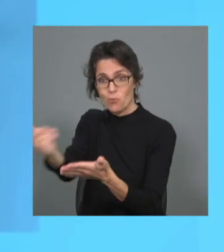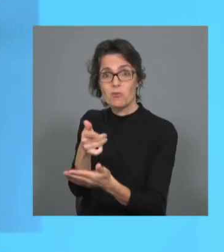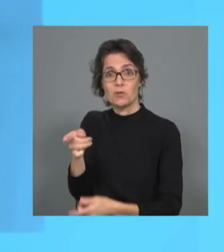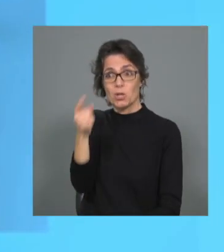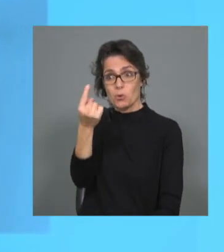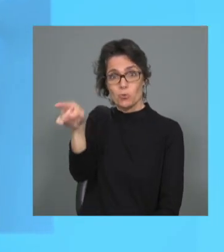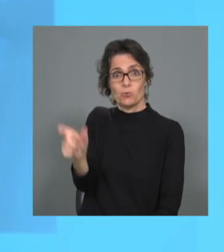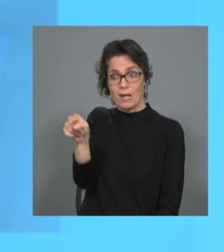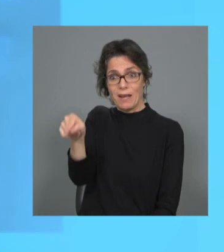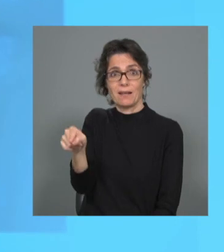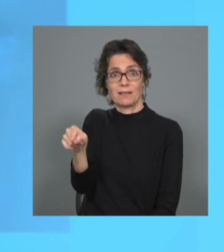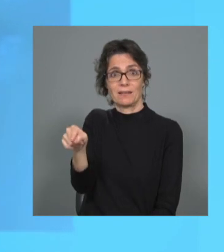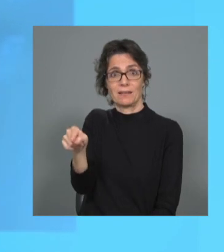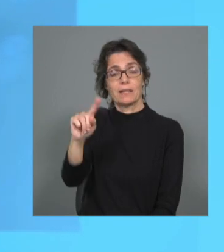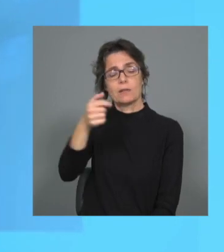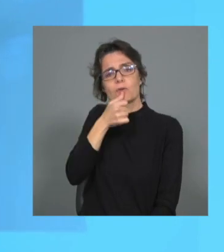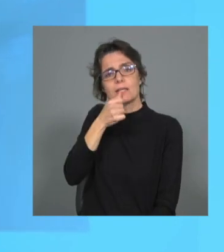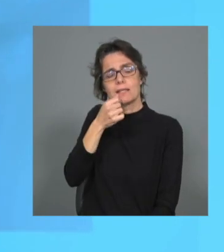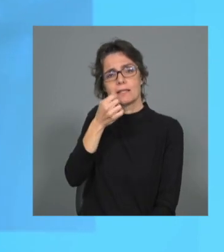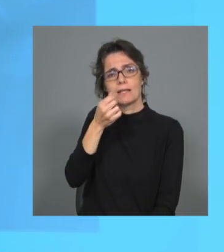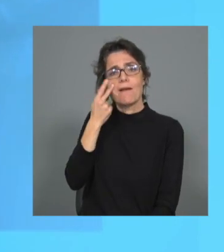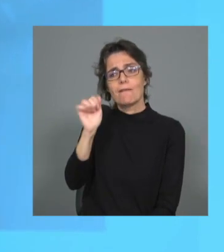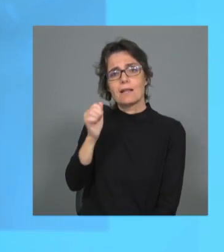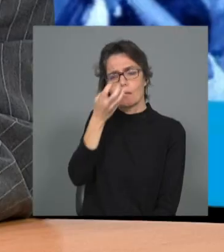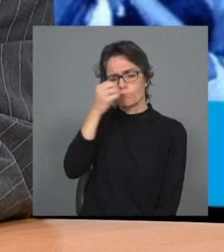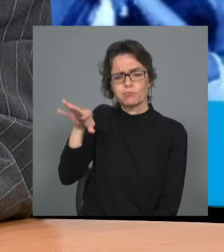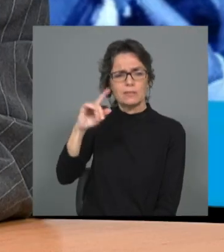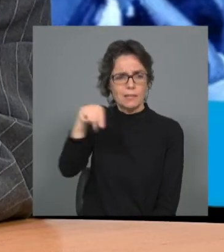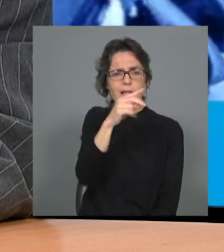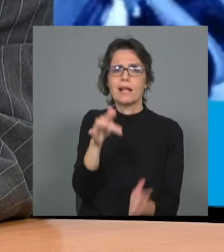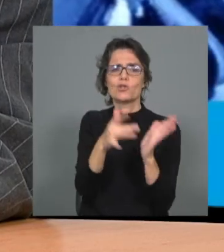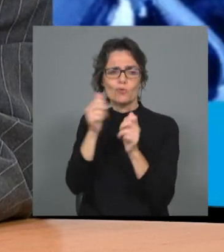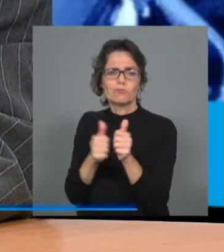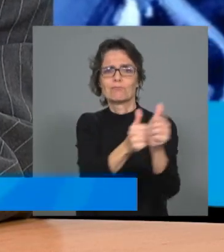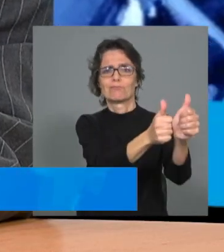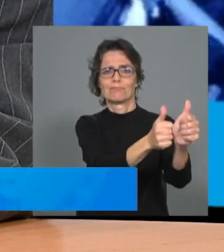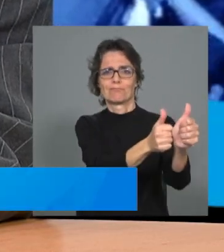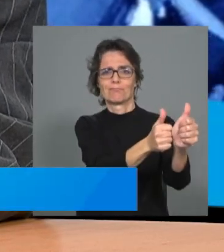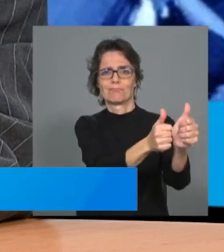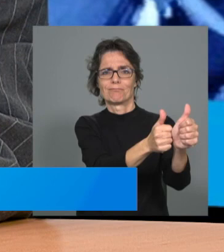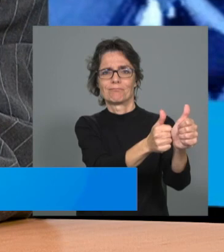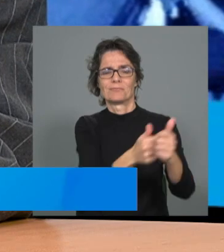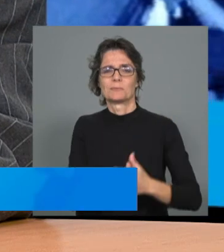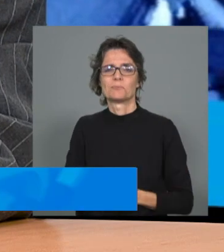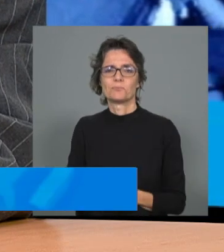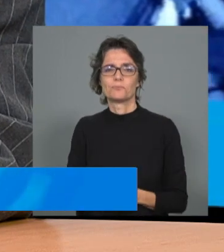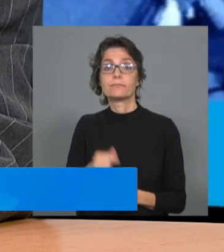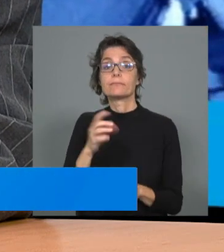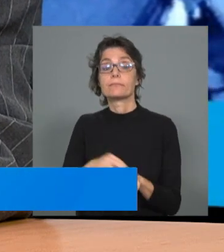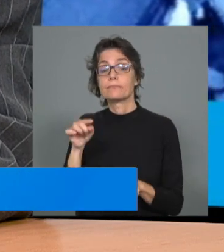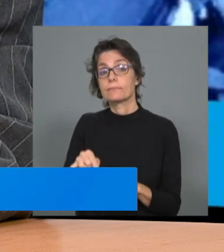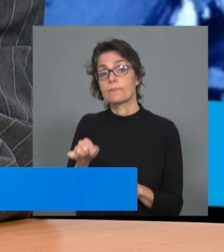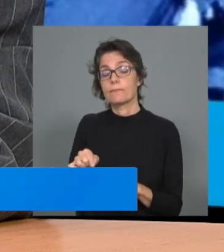curso. Sim, são já tópicos muito importantes que eu destacarei. Primeiro, desde o conhecimento do ambiente,